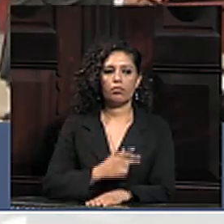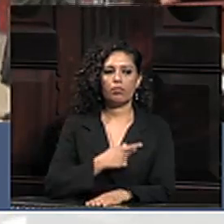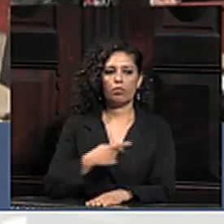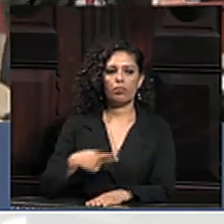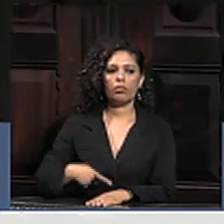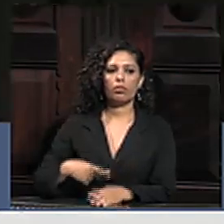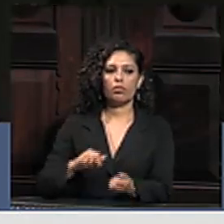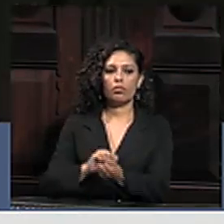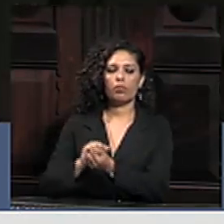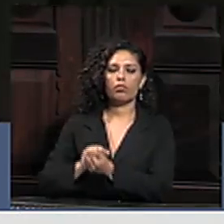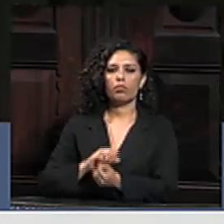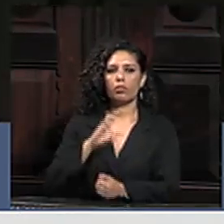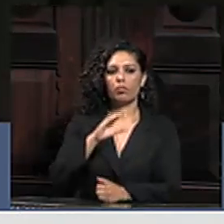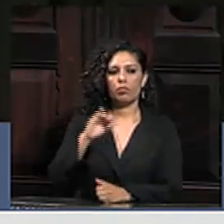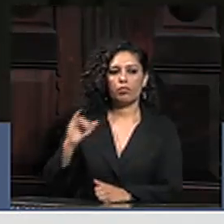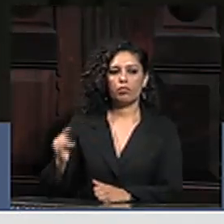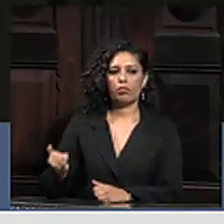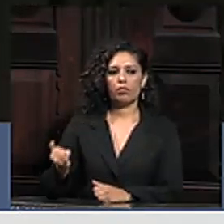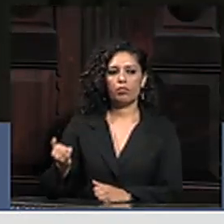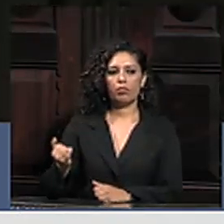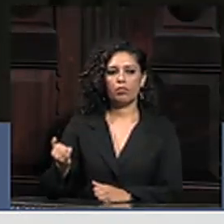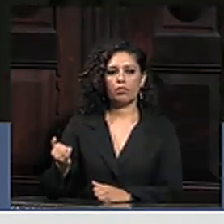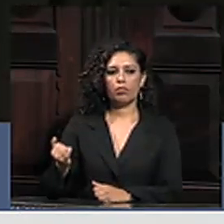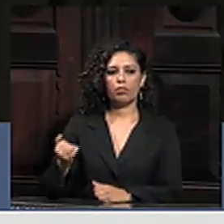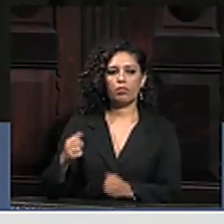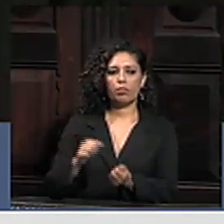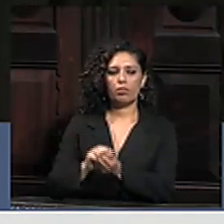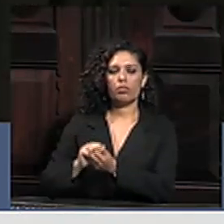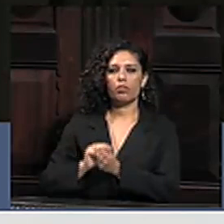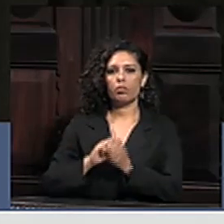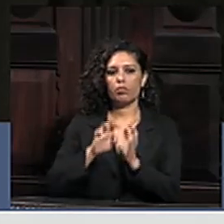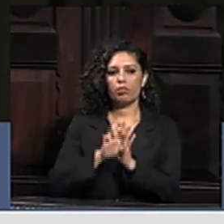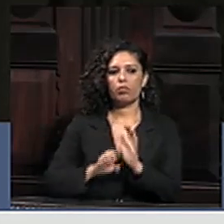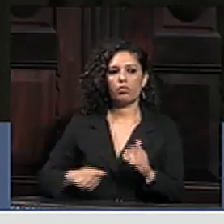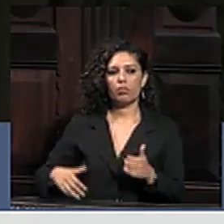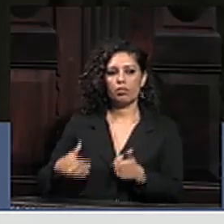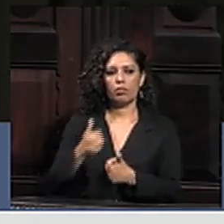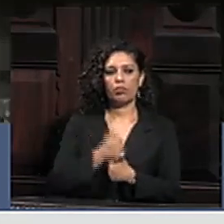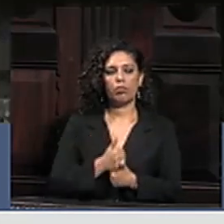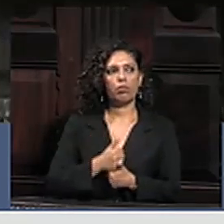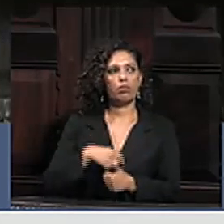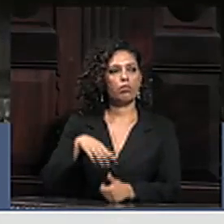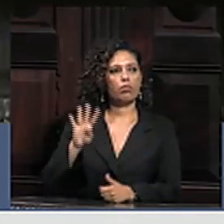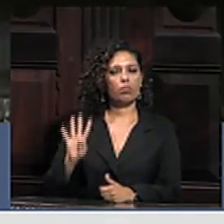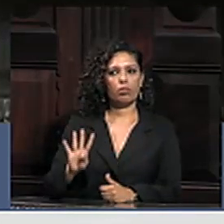Presidente, acompanho o parecer da CCJ, acolhendo a emenda modificativa número 4.